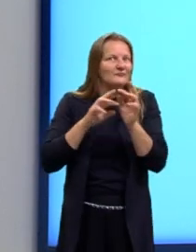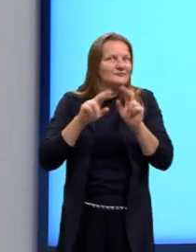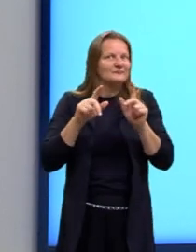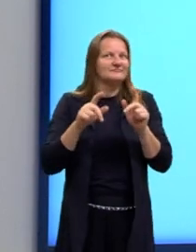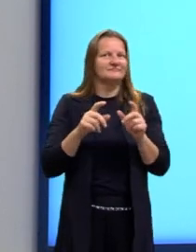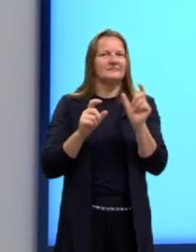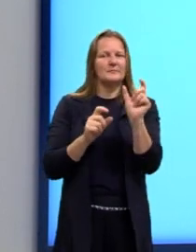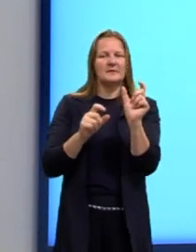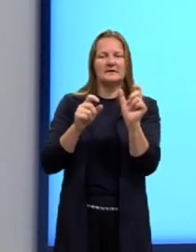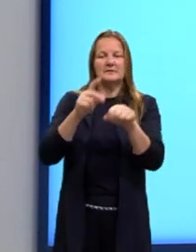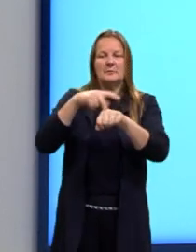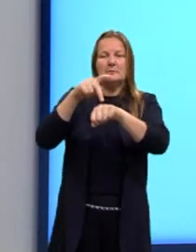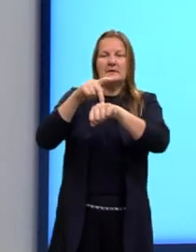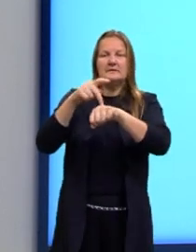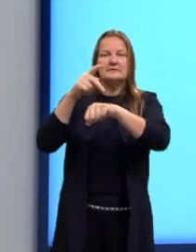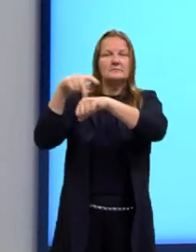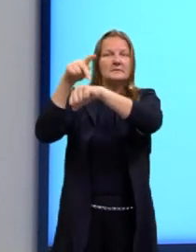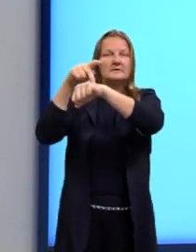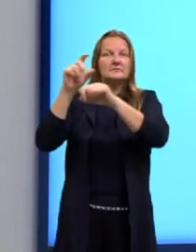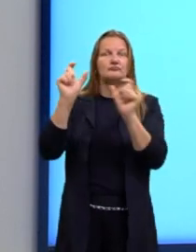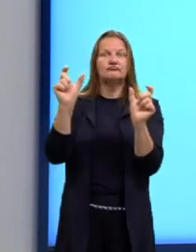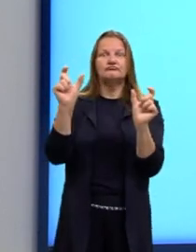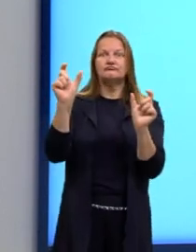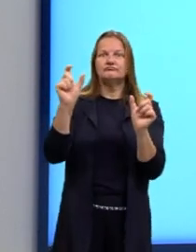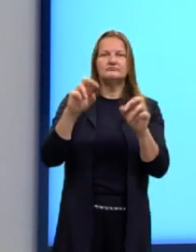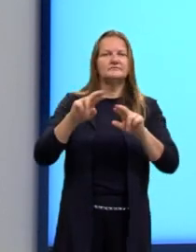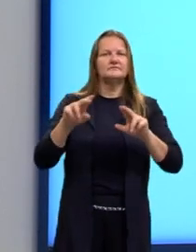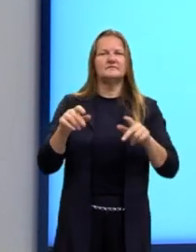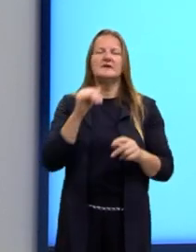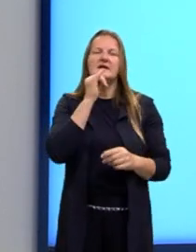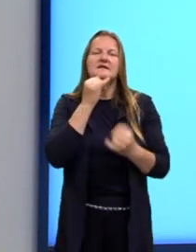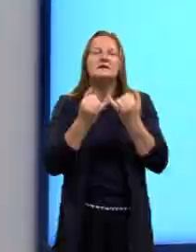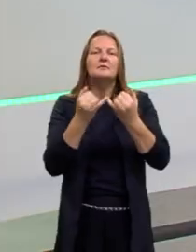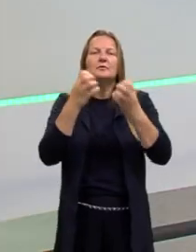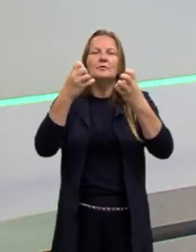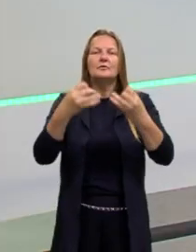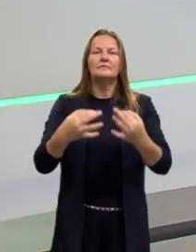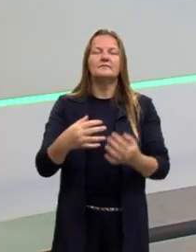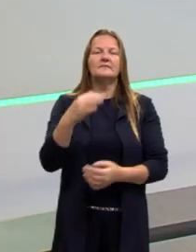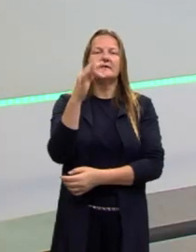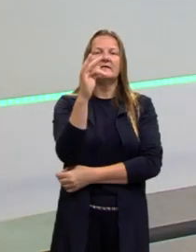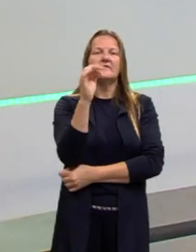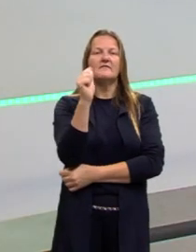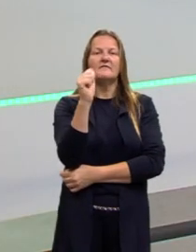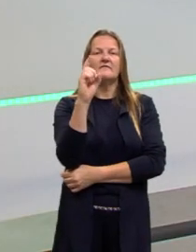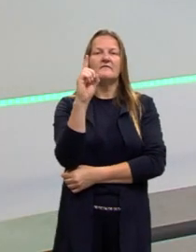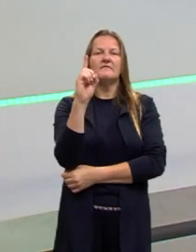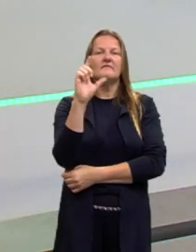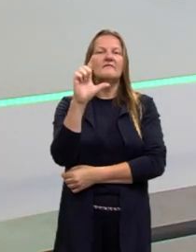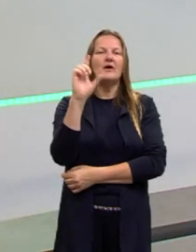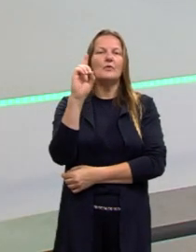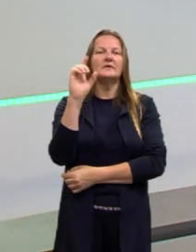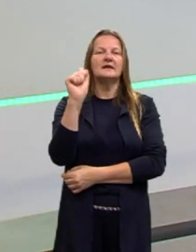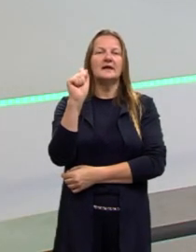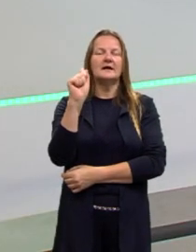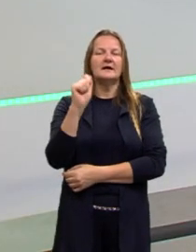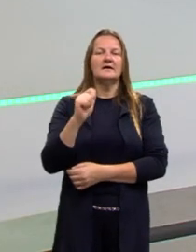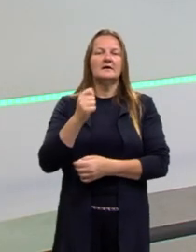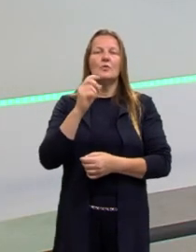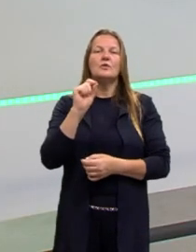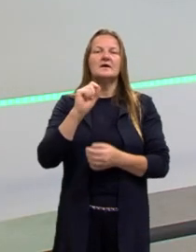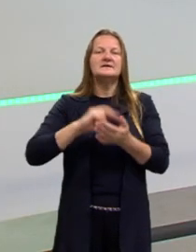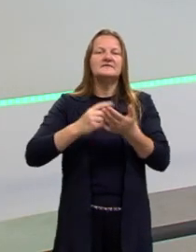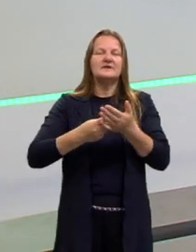país numa forma diferente em outro país por exemplo a palavra fauda né que significa saia